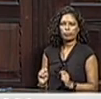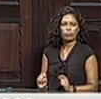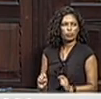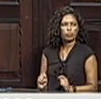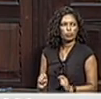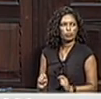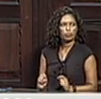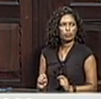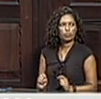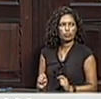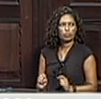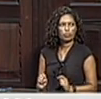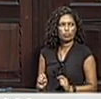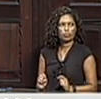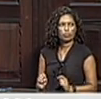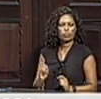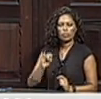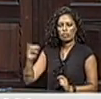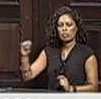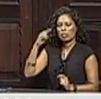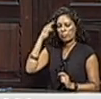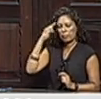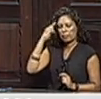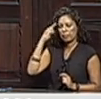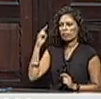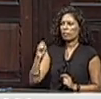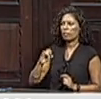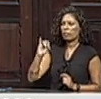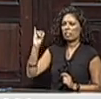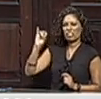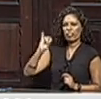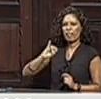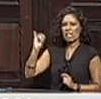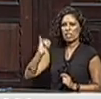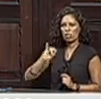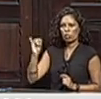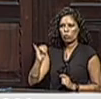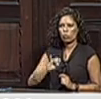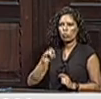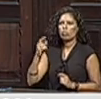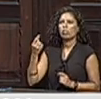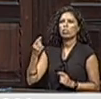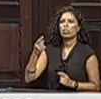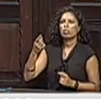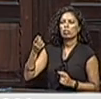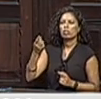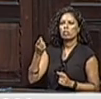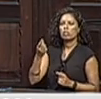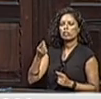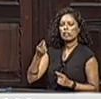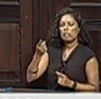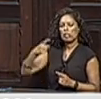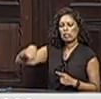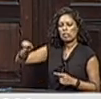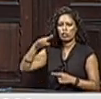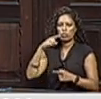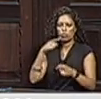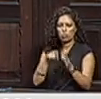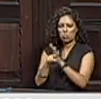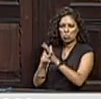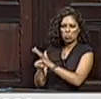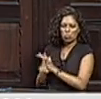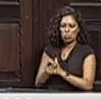inflação, não precisava parlamento. Bastava pegar os valores das faixas